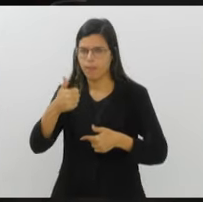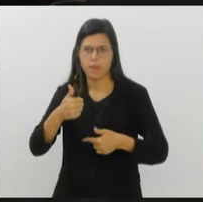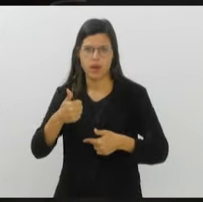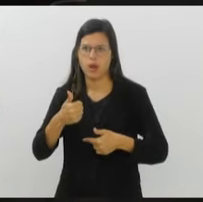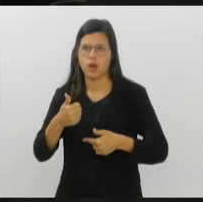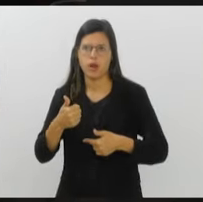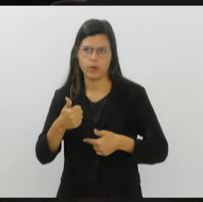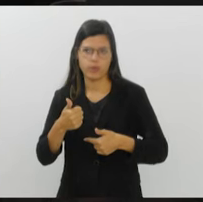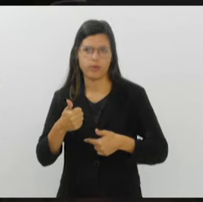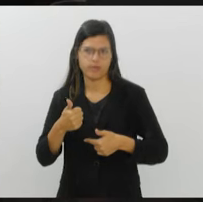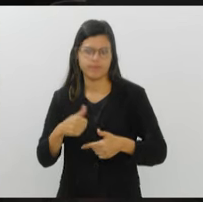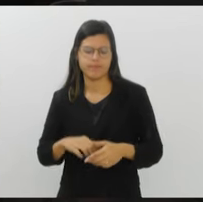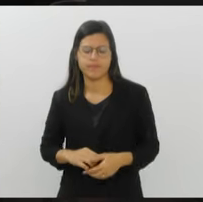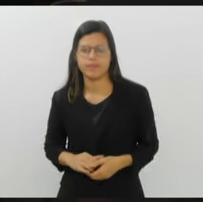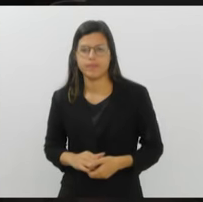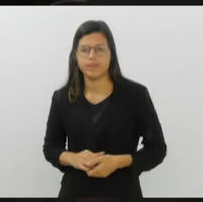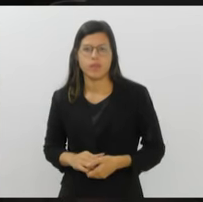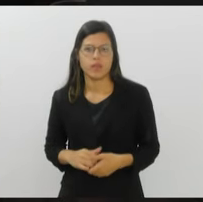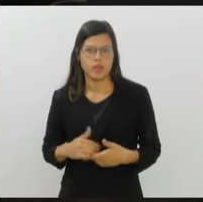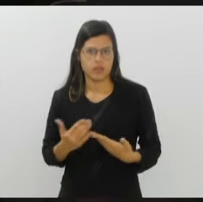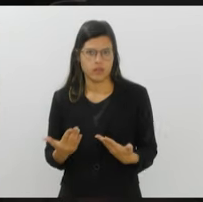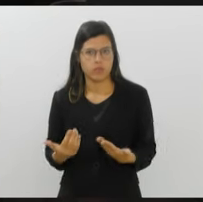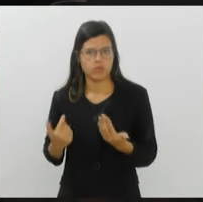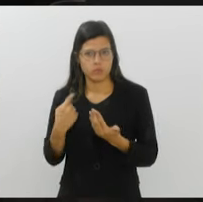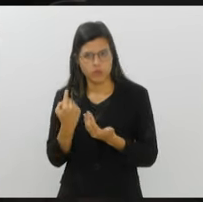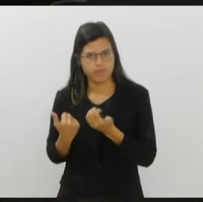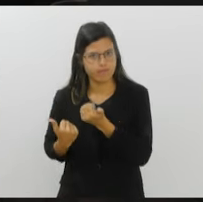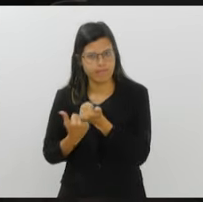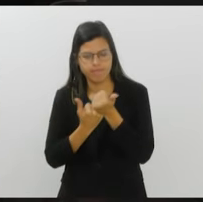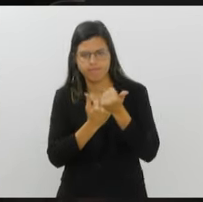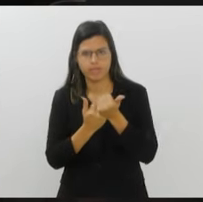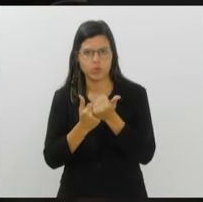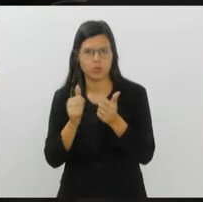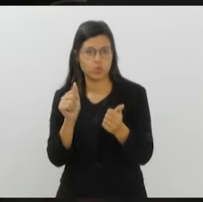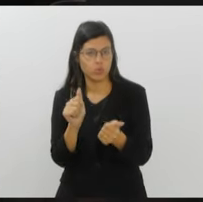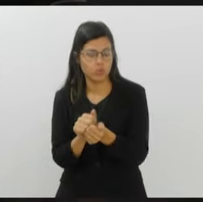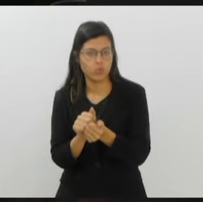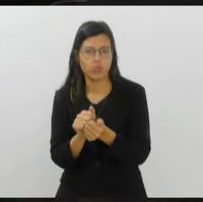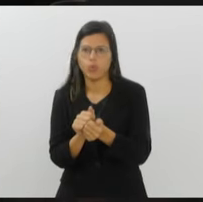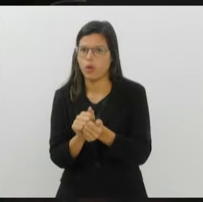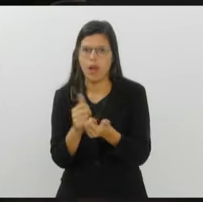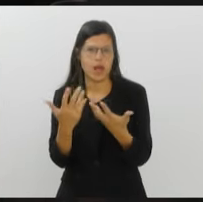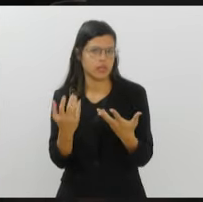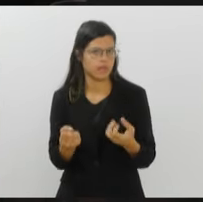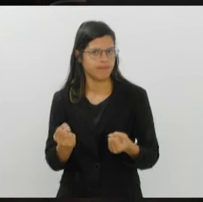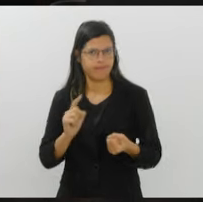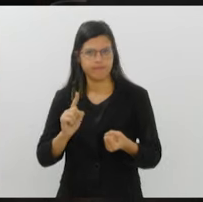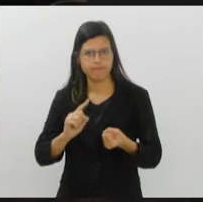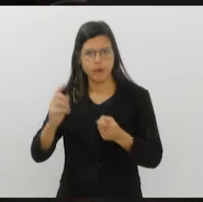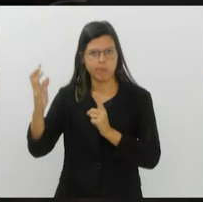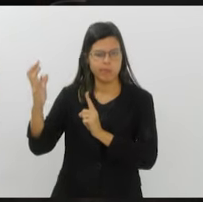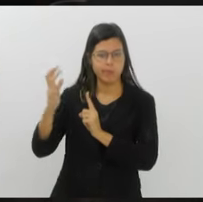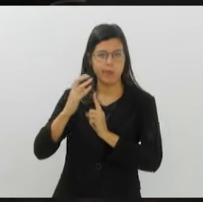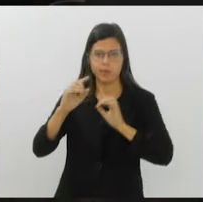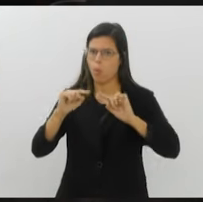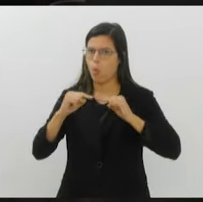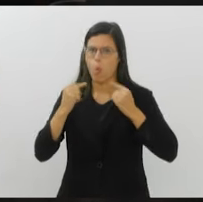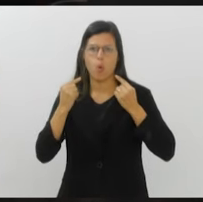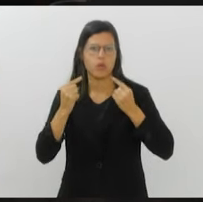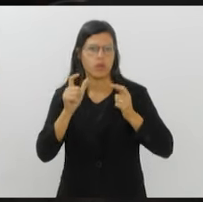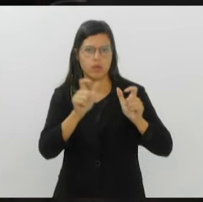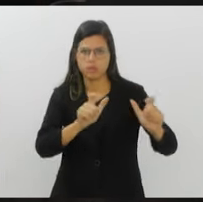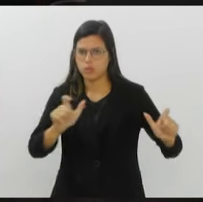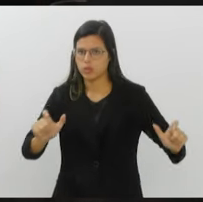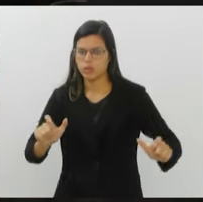casa neste país. Então, conte com o nosso apoio, não vamos admitir ameaça a quem quer que seja, de